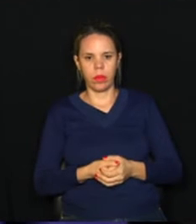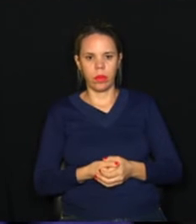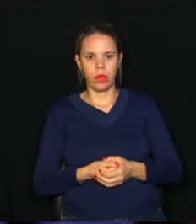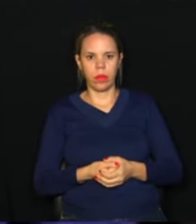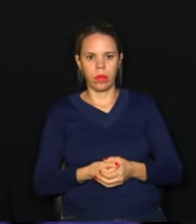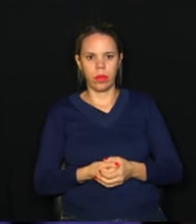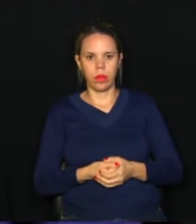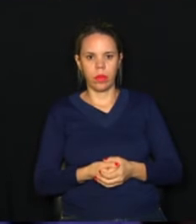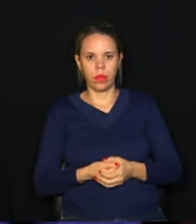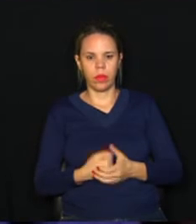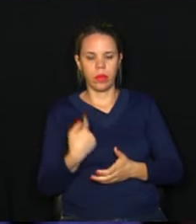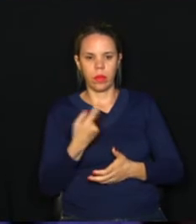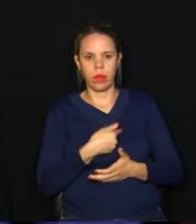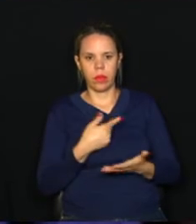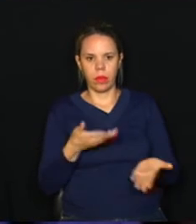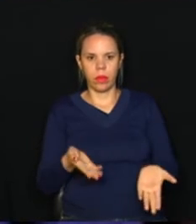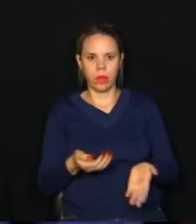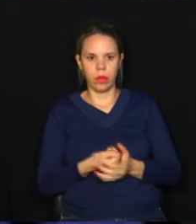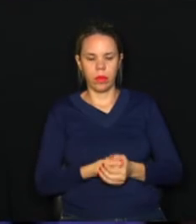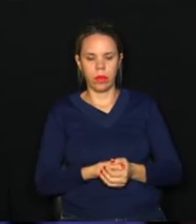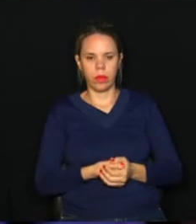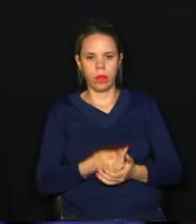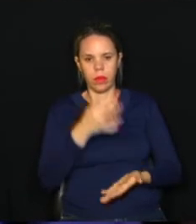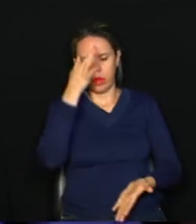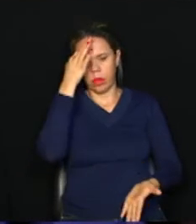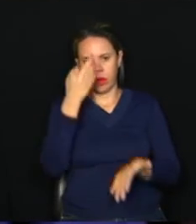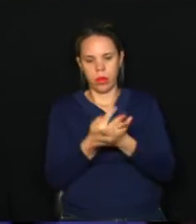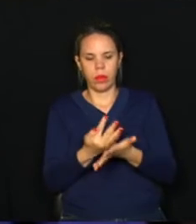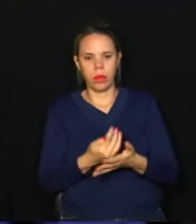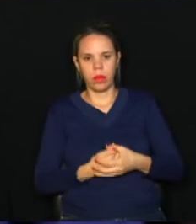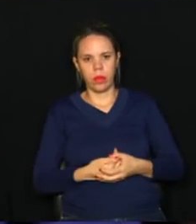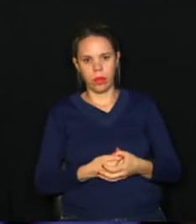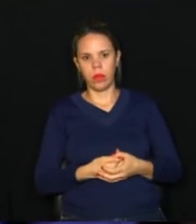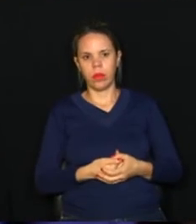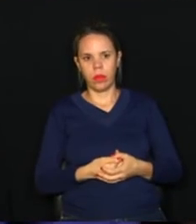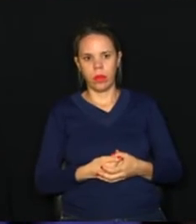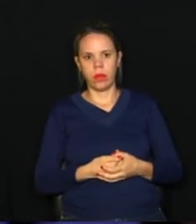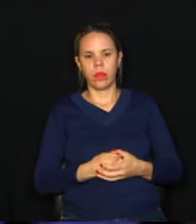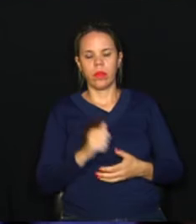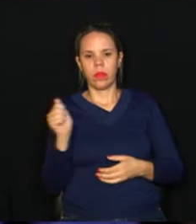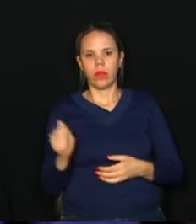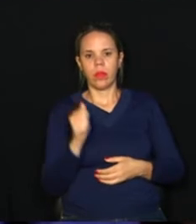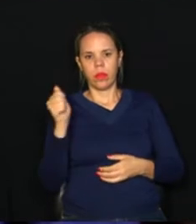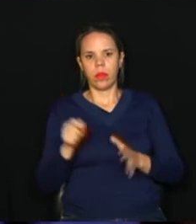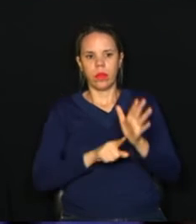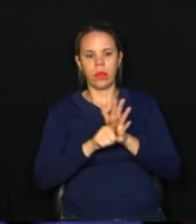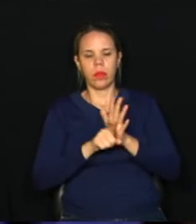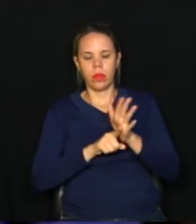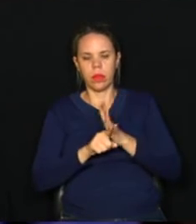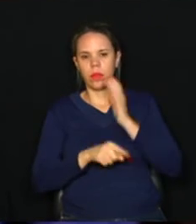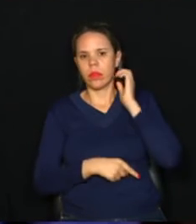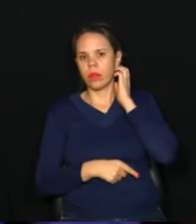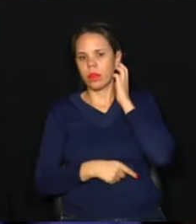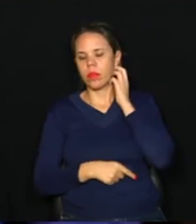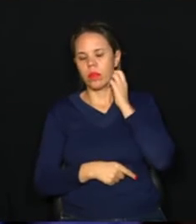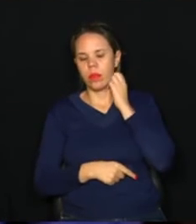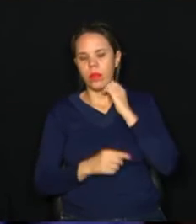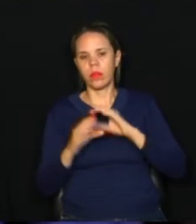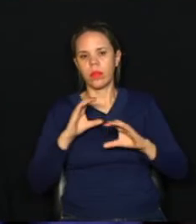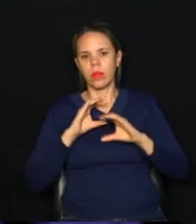Gustavo, é a gente confiar na Associação dos Pesquisadores, que é uma